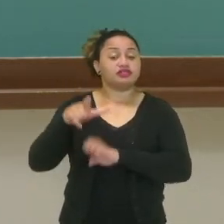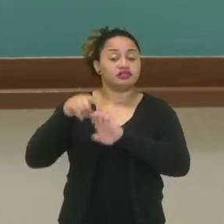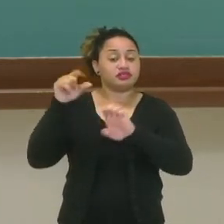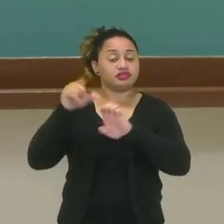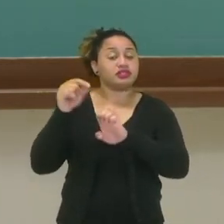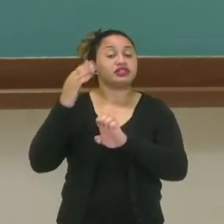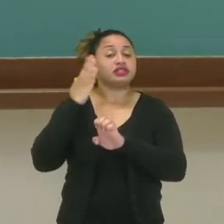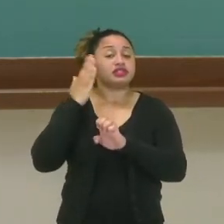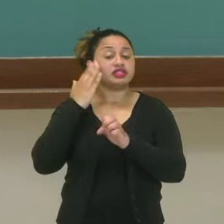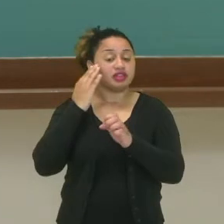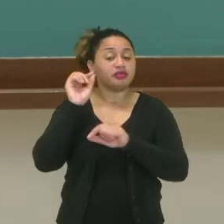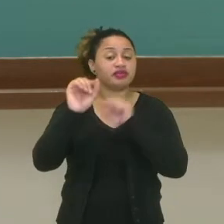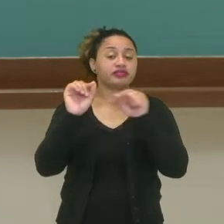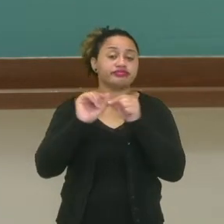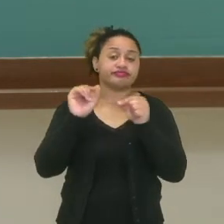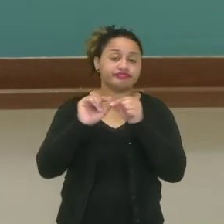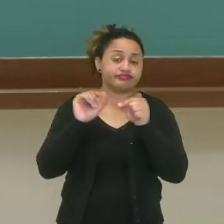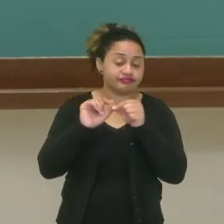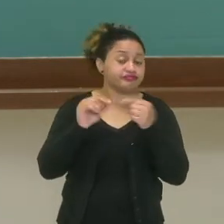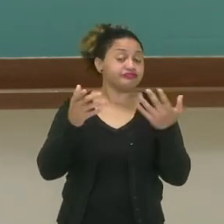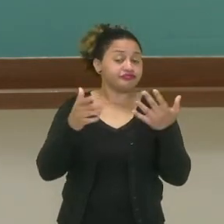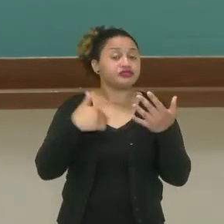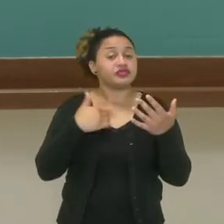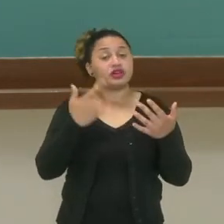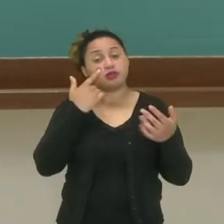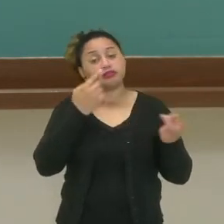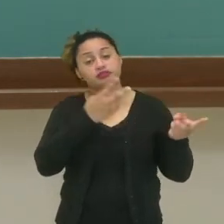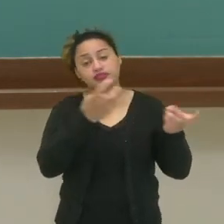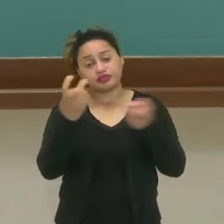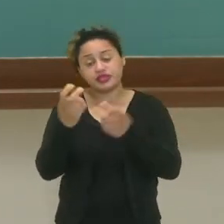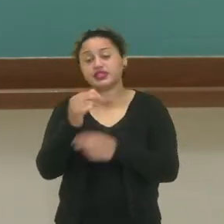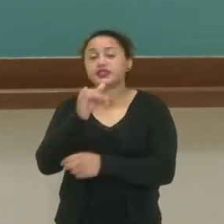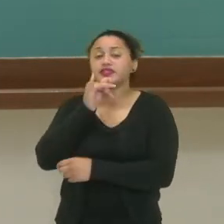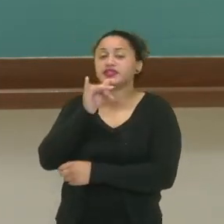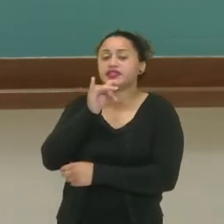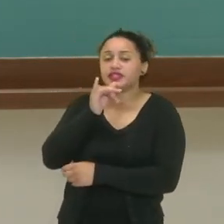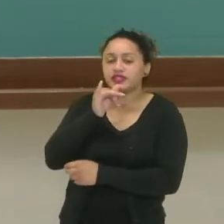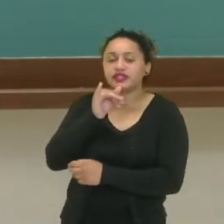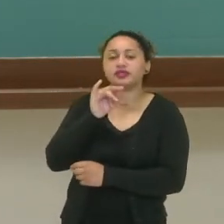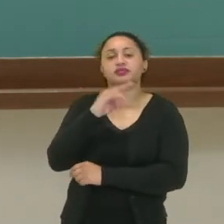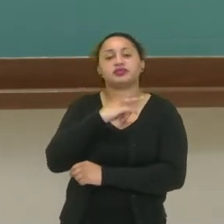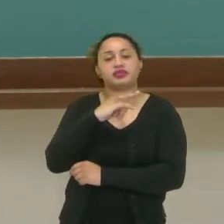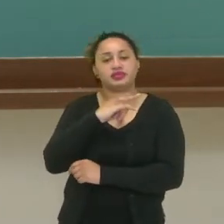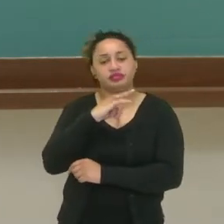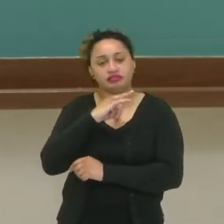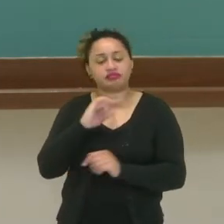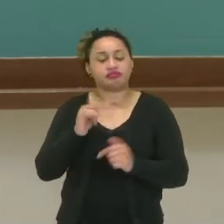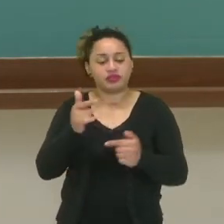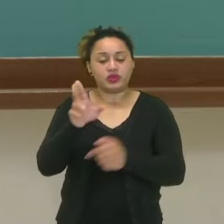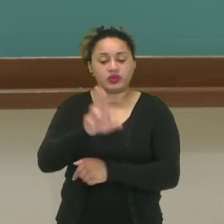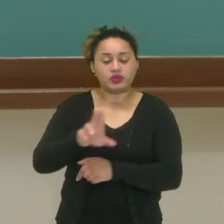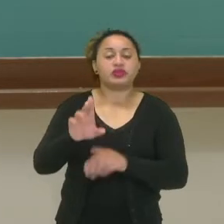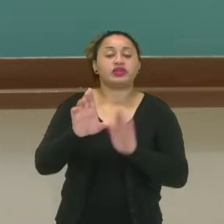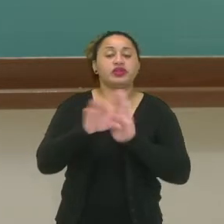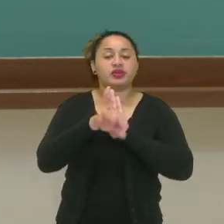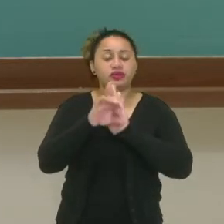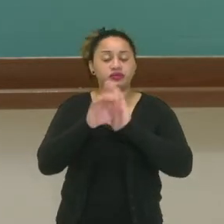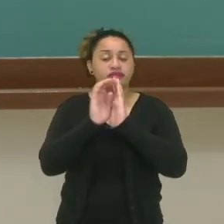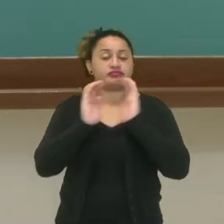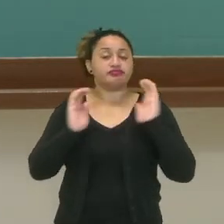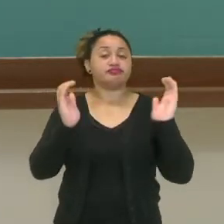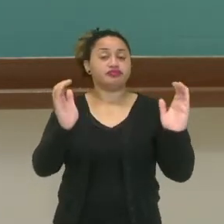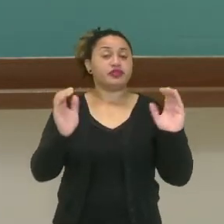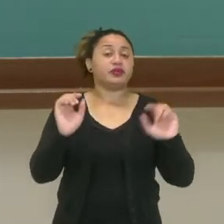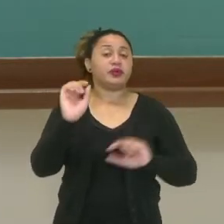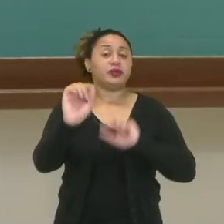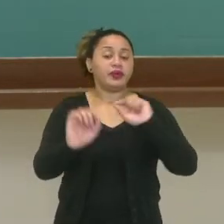ideia do que ele está fazendo ali. E aqui a gente está vendo um exemplo prático aí de aplicação do conceito de função no